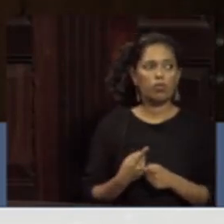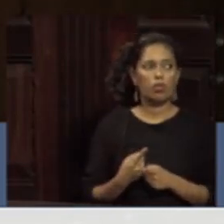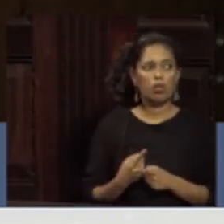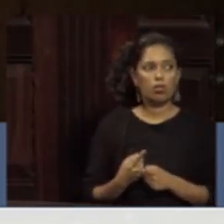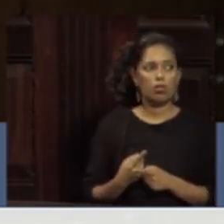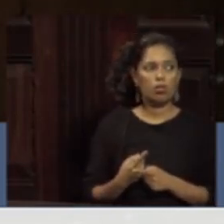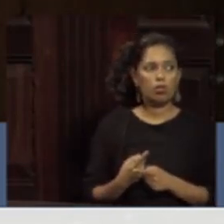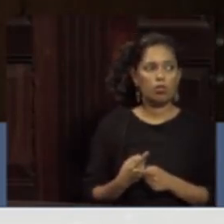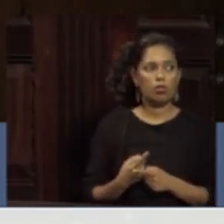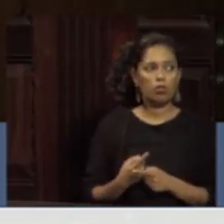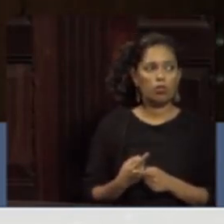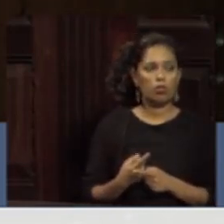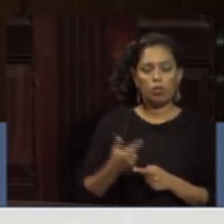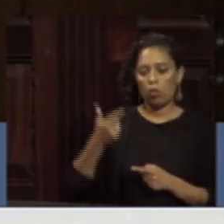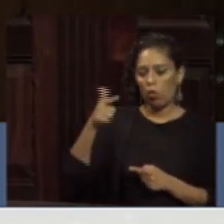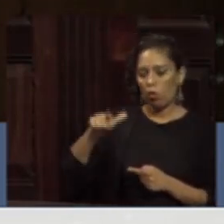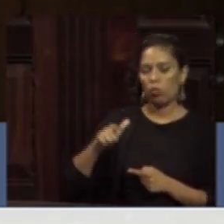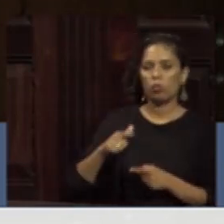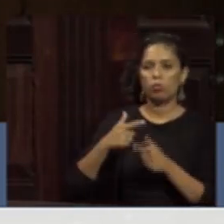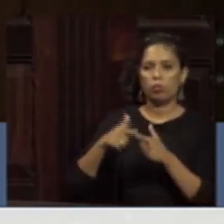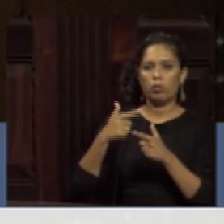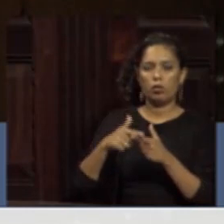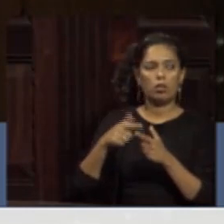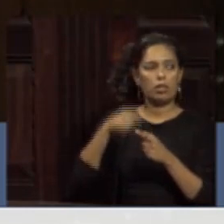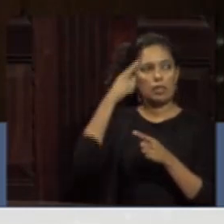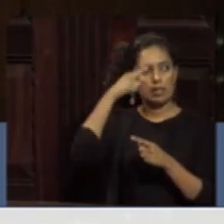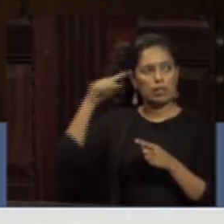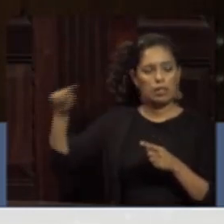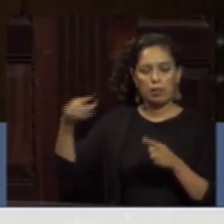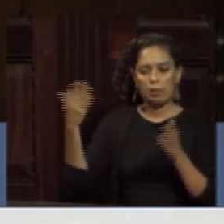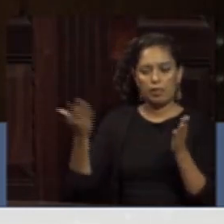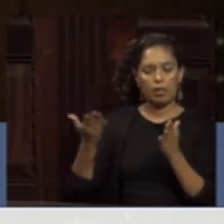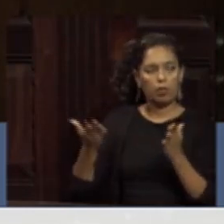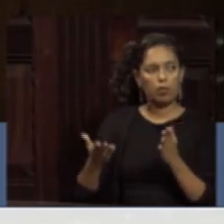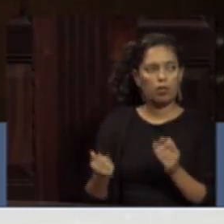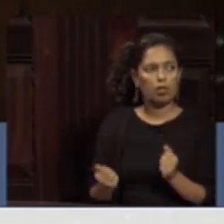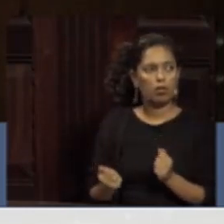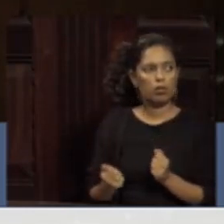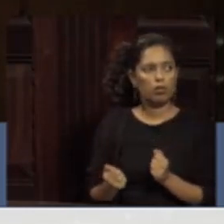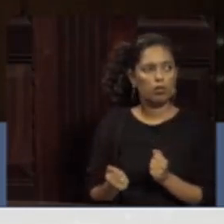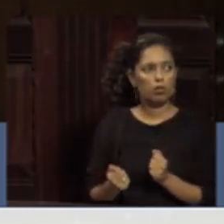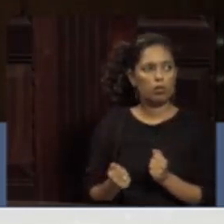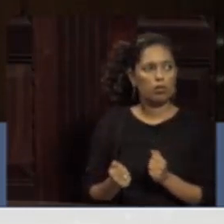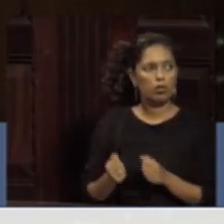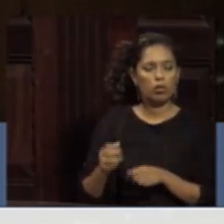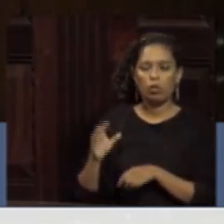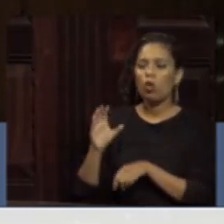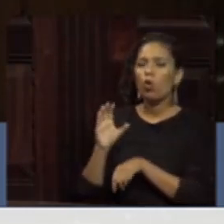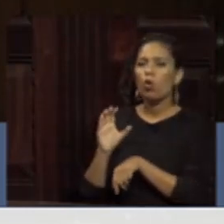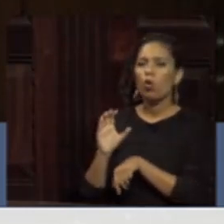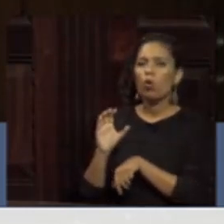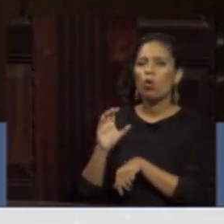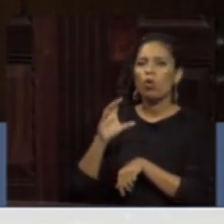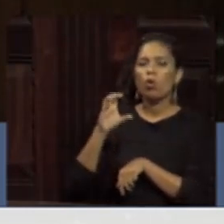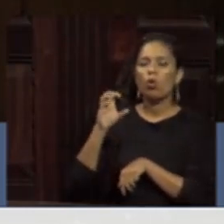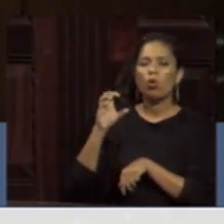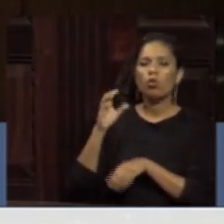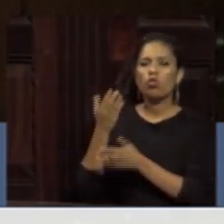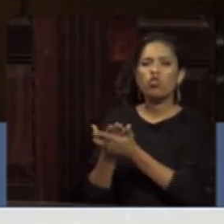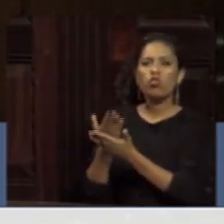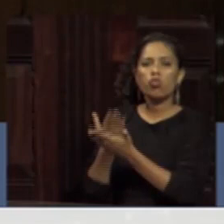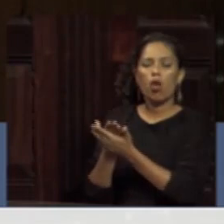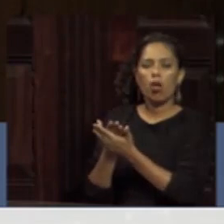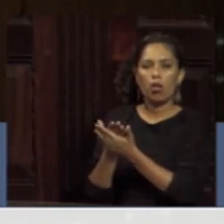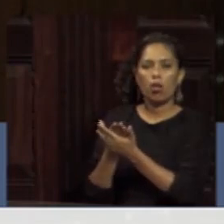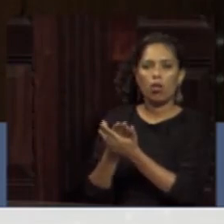e permanente. Outro caso também essa semana de mobilização foi o caso do Colégio Minas Gerais em Volta Redonda, que tem